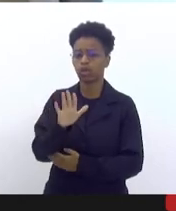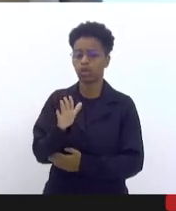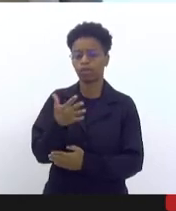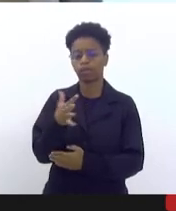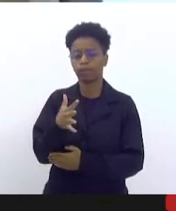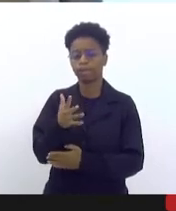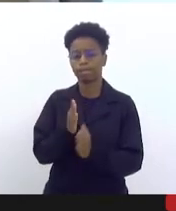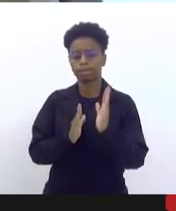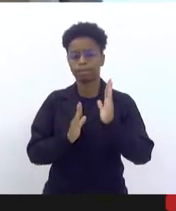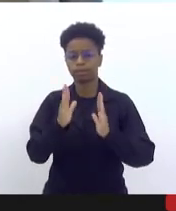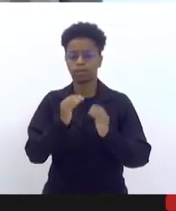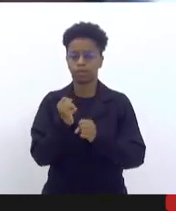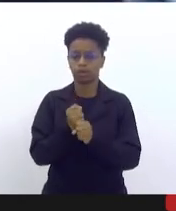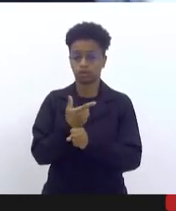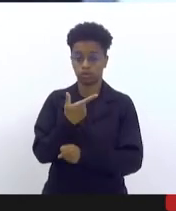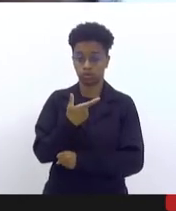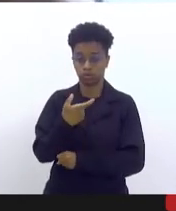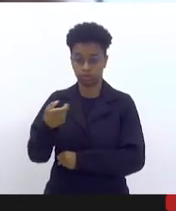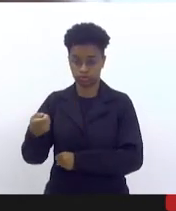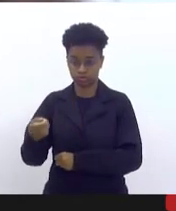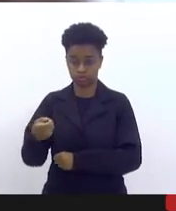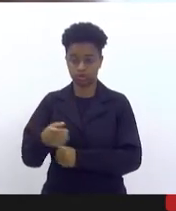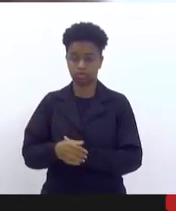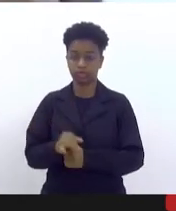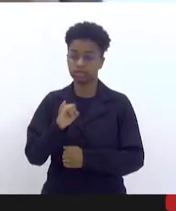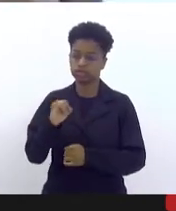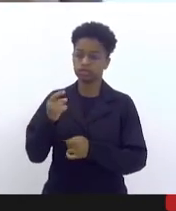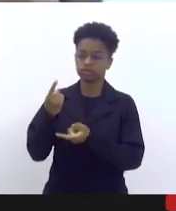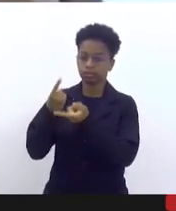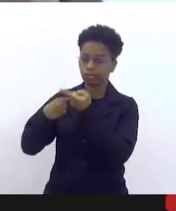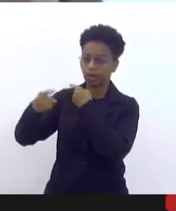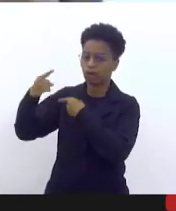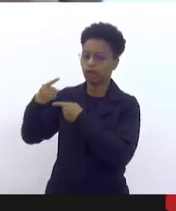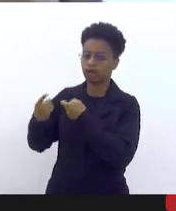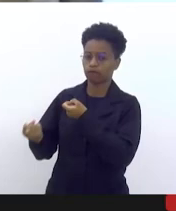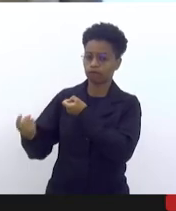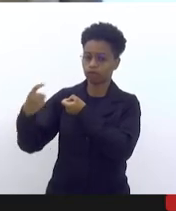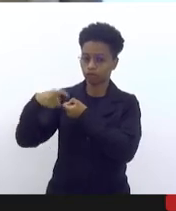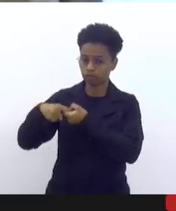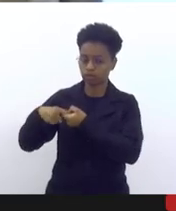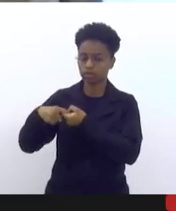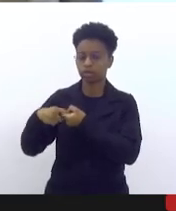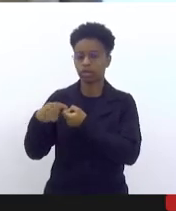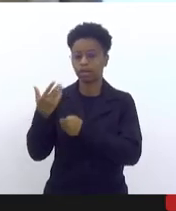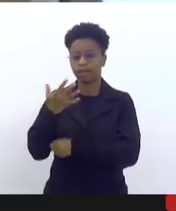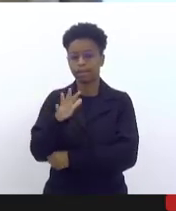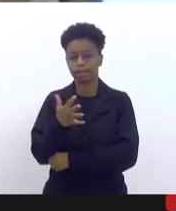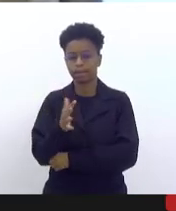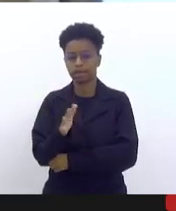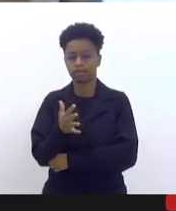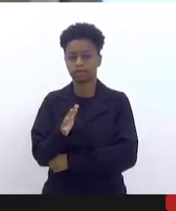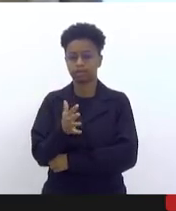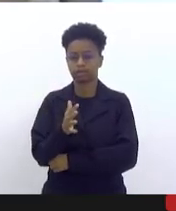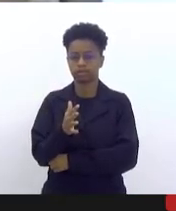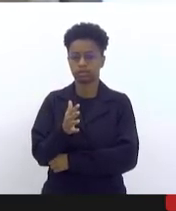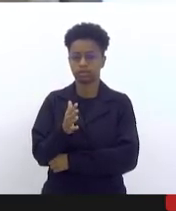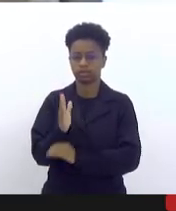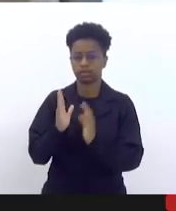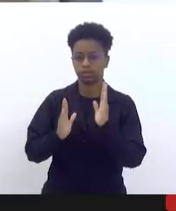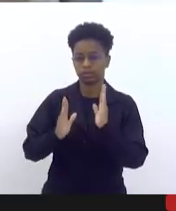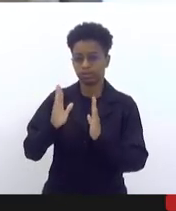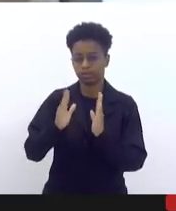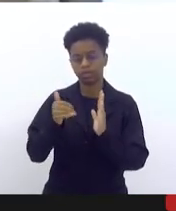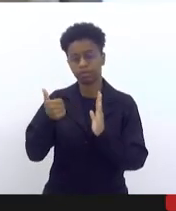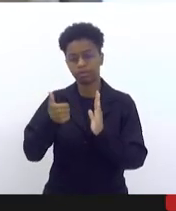anos seu retroceder um pouco antes e pensar aí no pensar nas